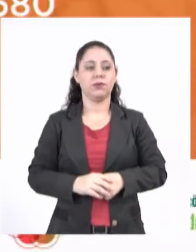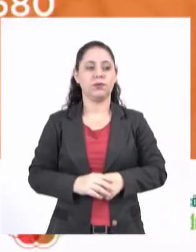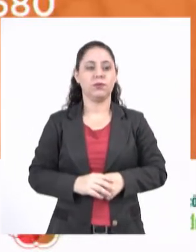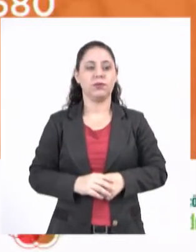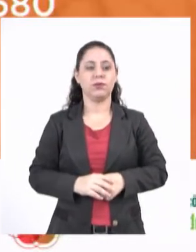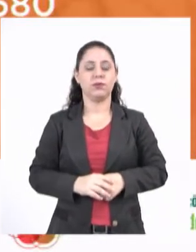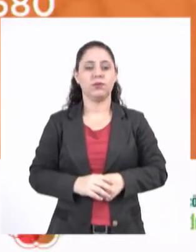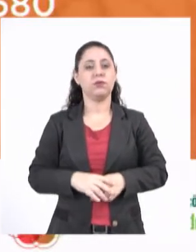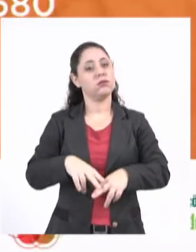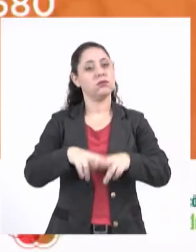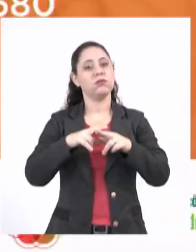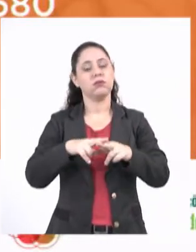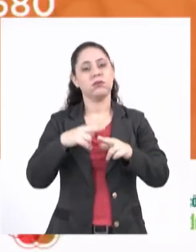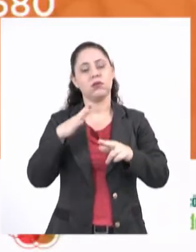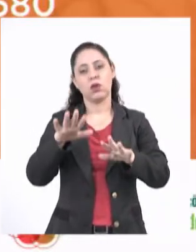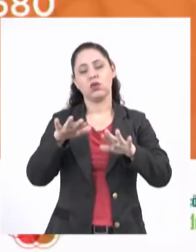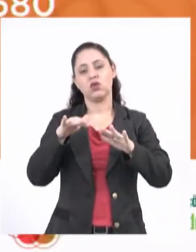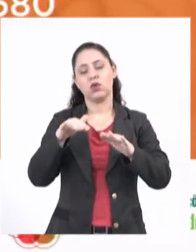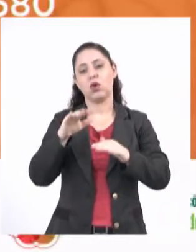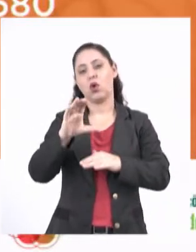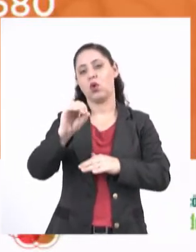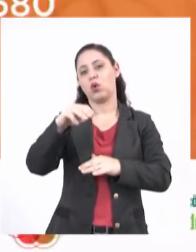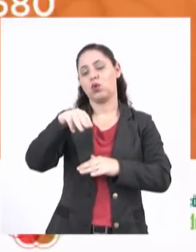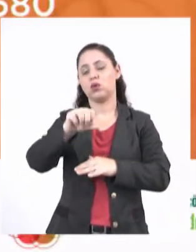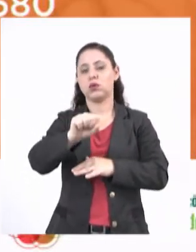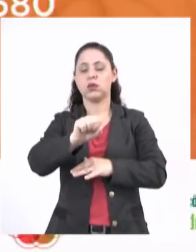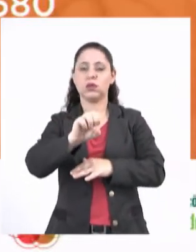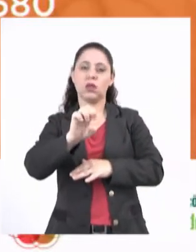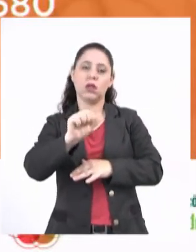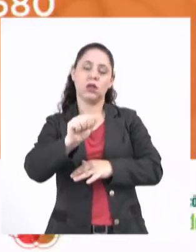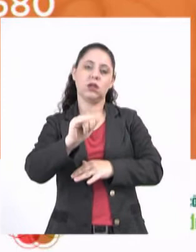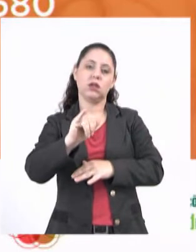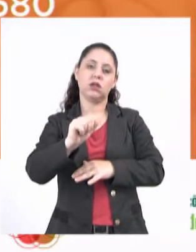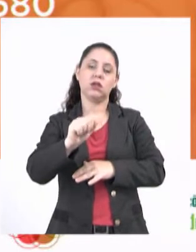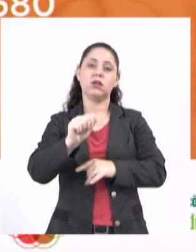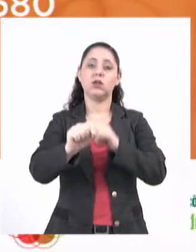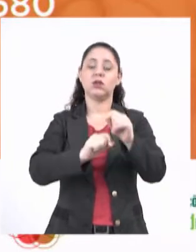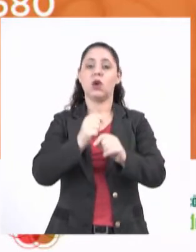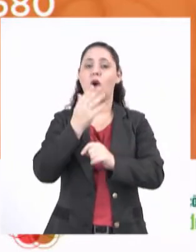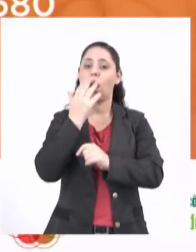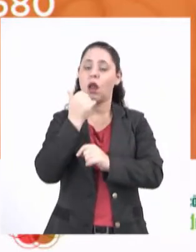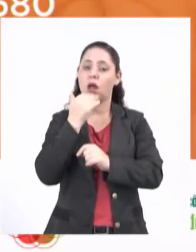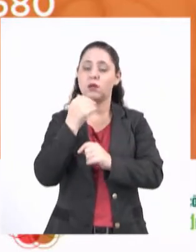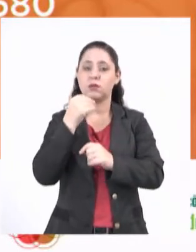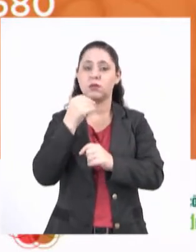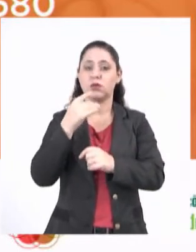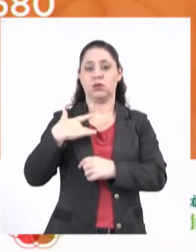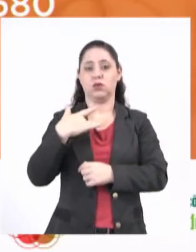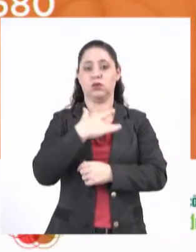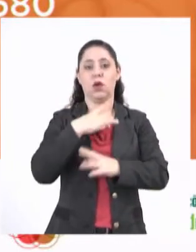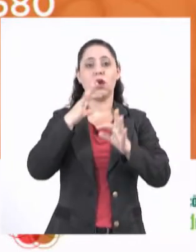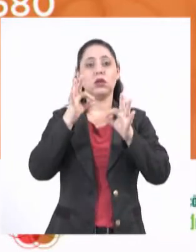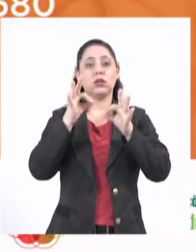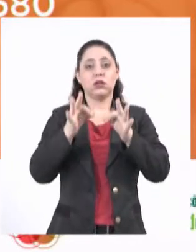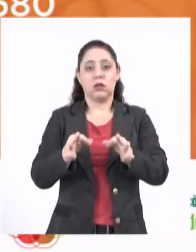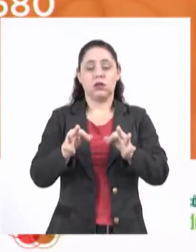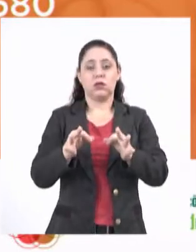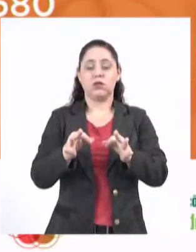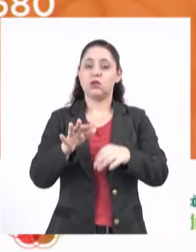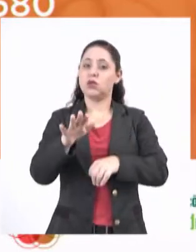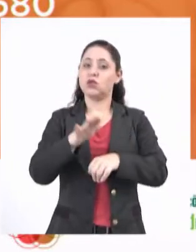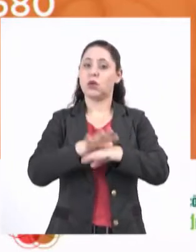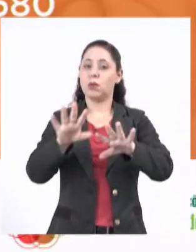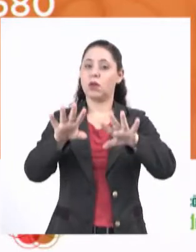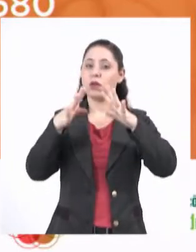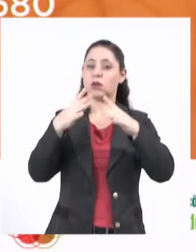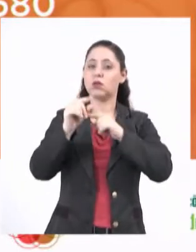Então, a gente chama aqui, né, o CONSEA, em parceria com a Aliança pela Alimentação Saudável, Adequada e Saudável, a gente chama a